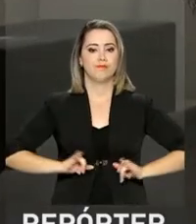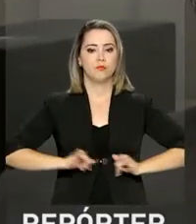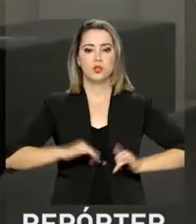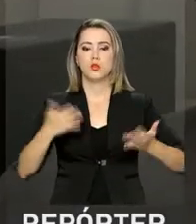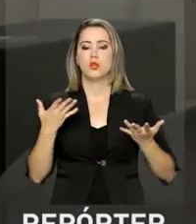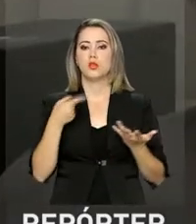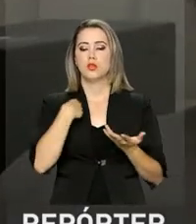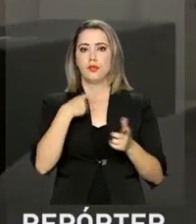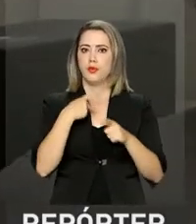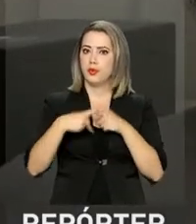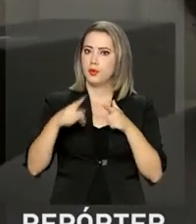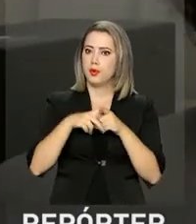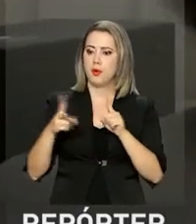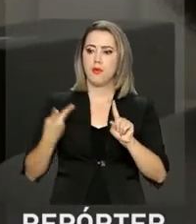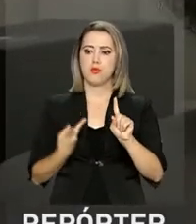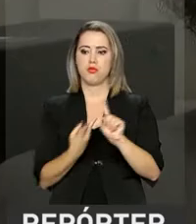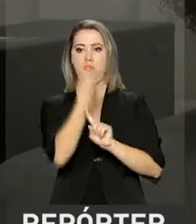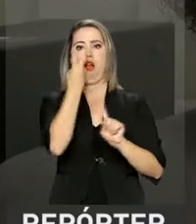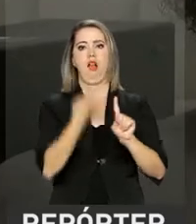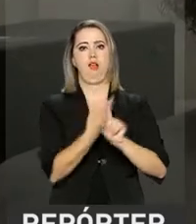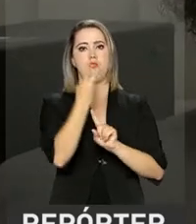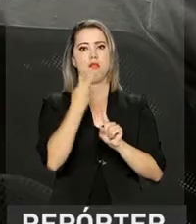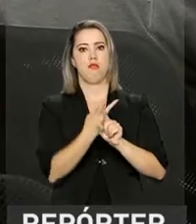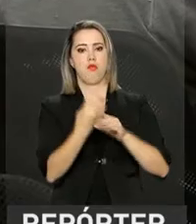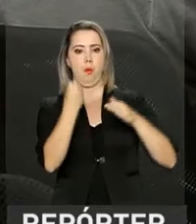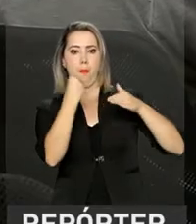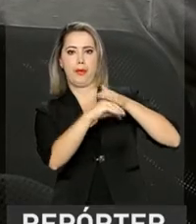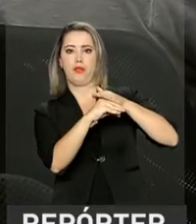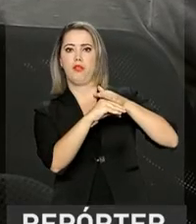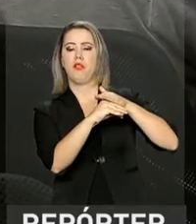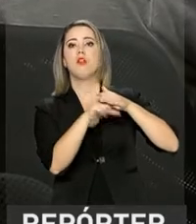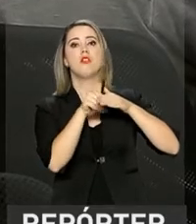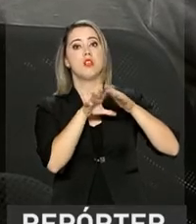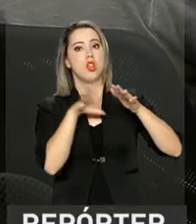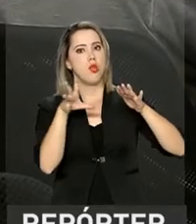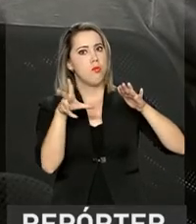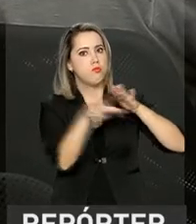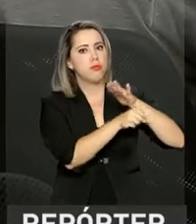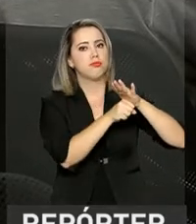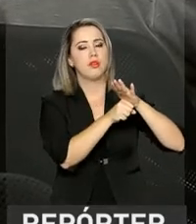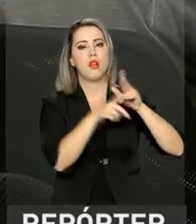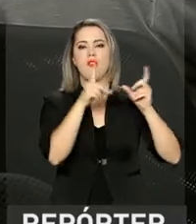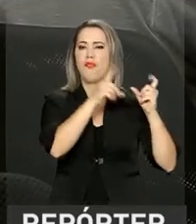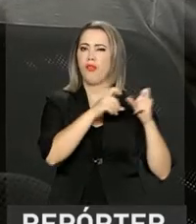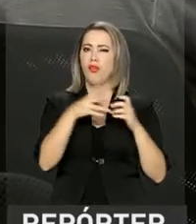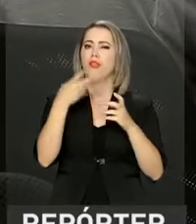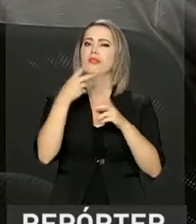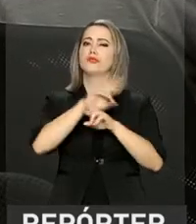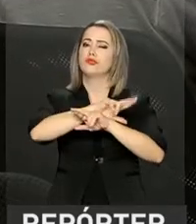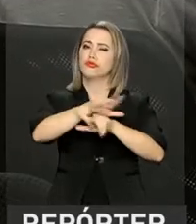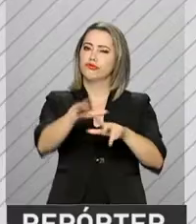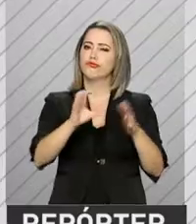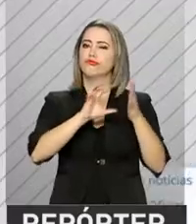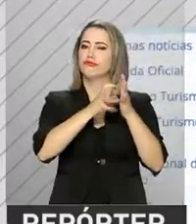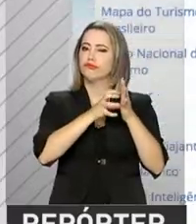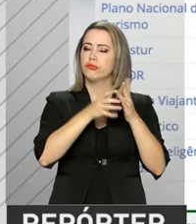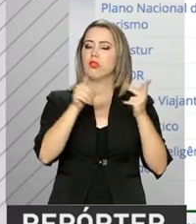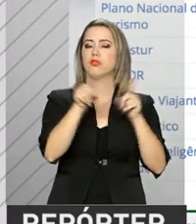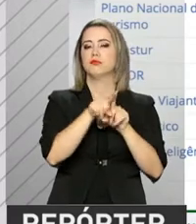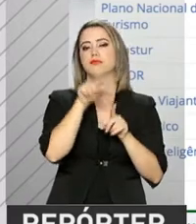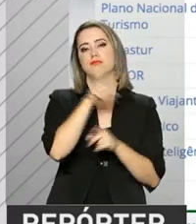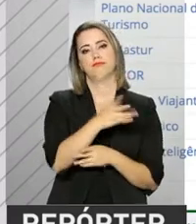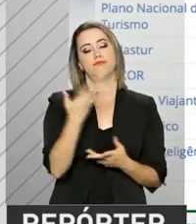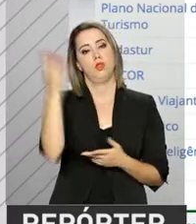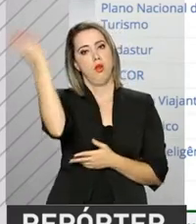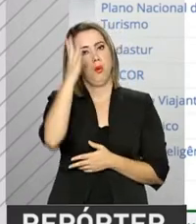que introduziram programas espiões que seqüestraram dados e exigiam pagamento para a liberação no